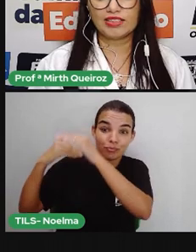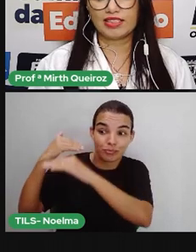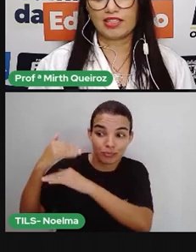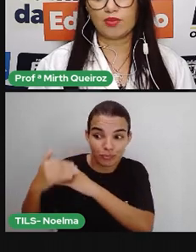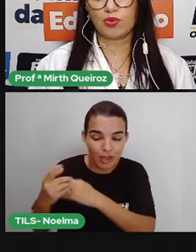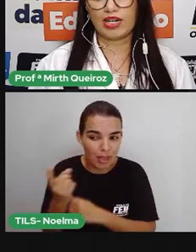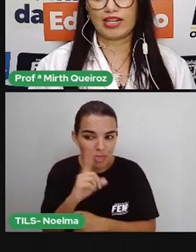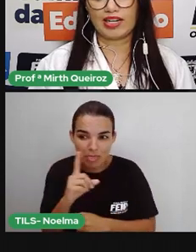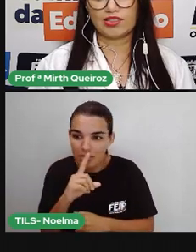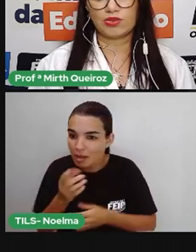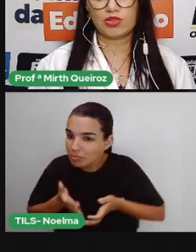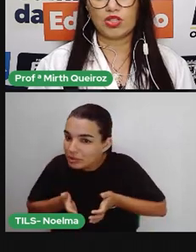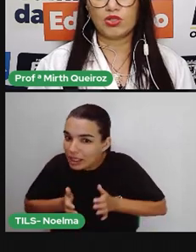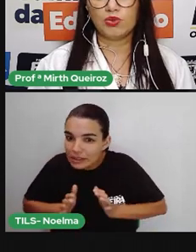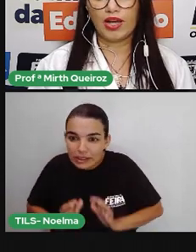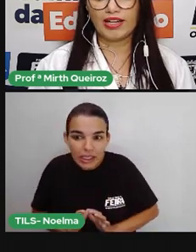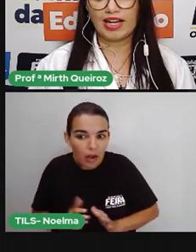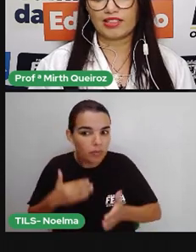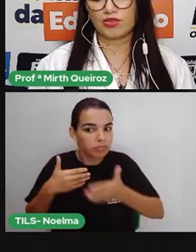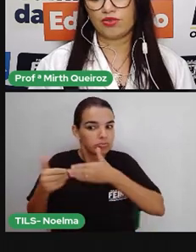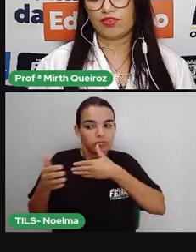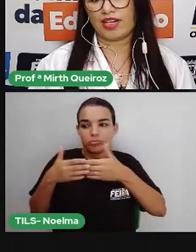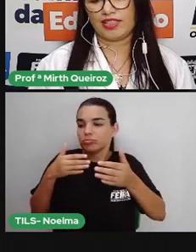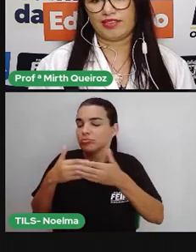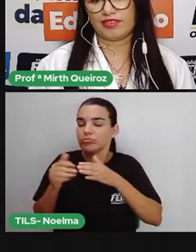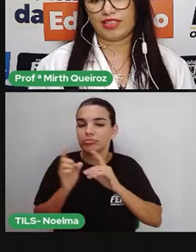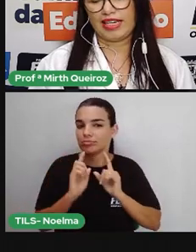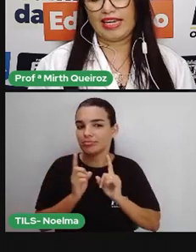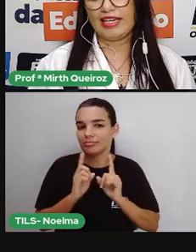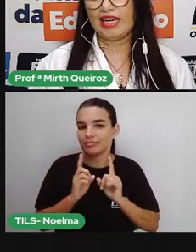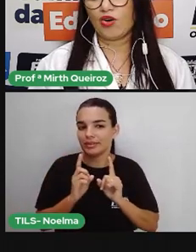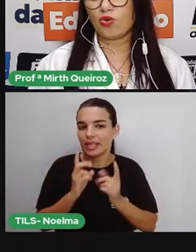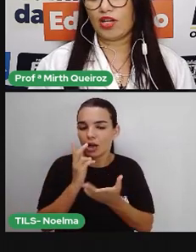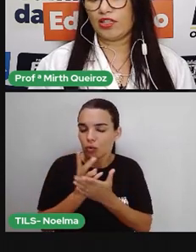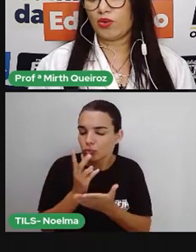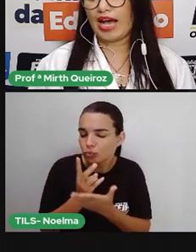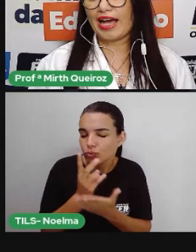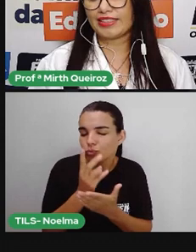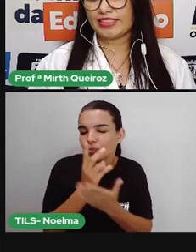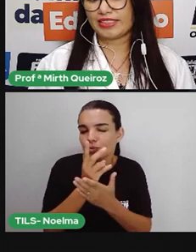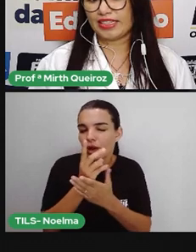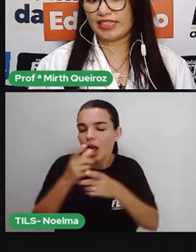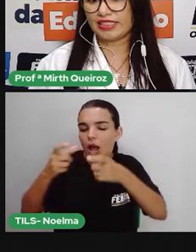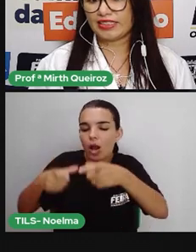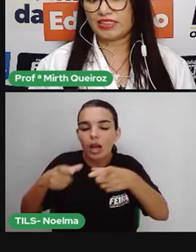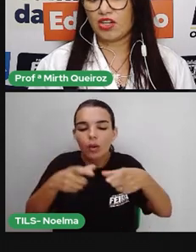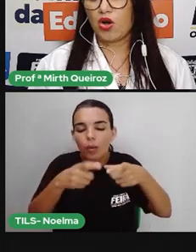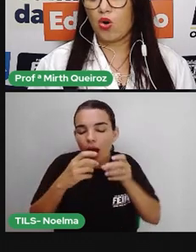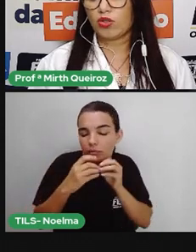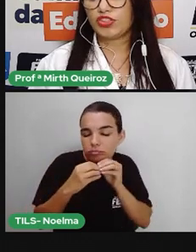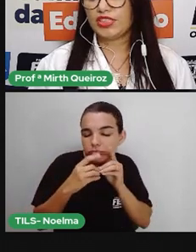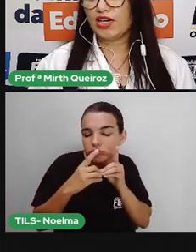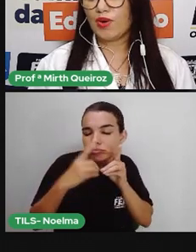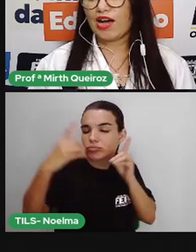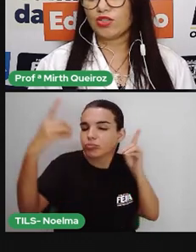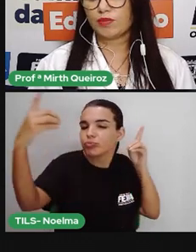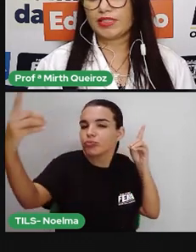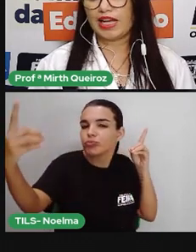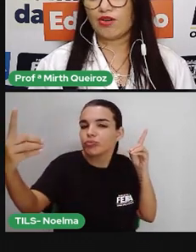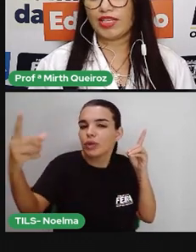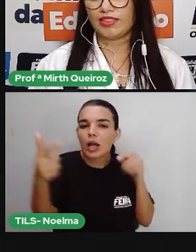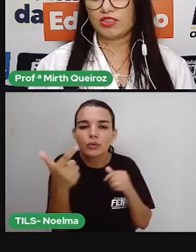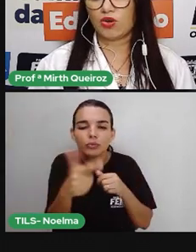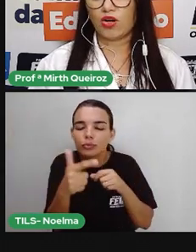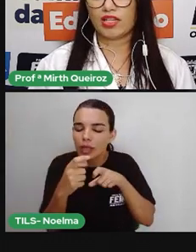não nasceram por acaso no regaço do vale. Em lugares distantes, onde não há